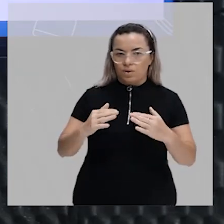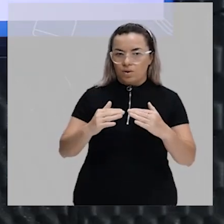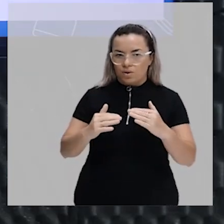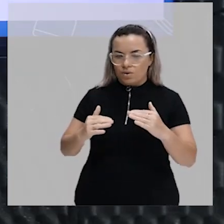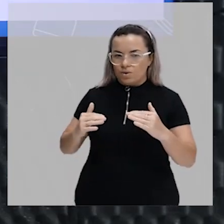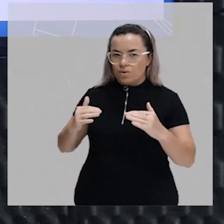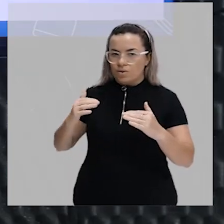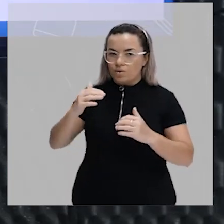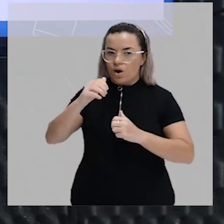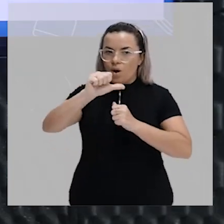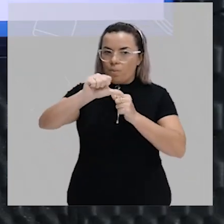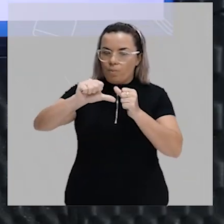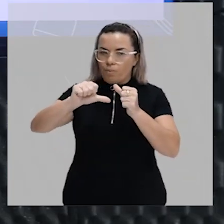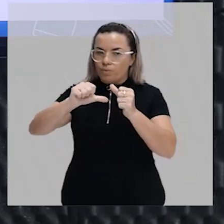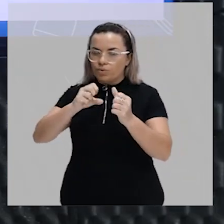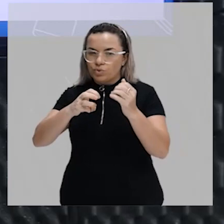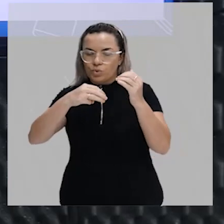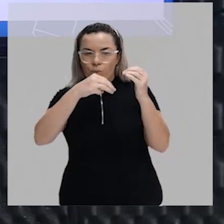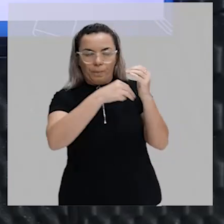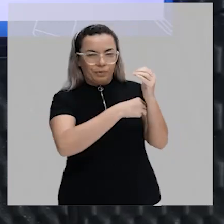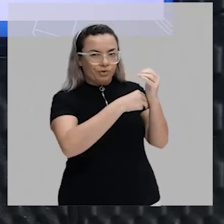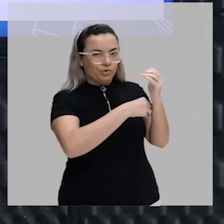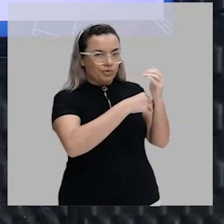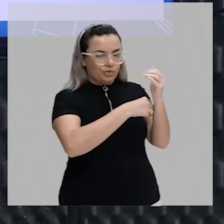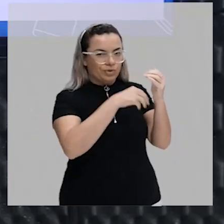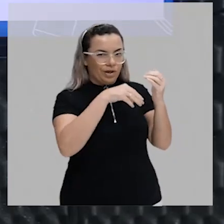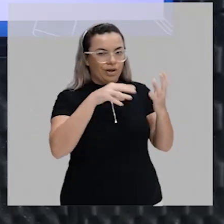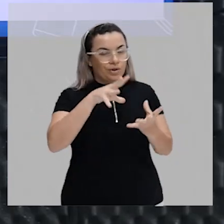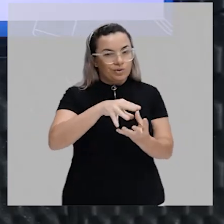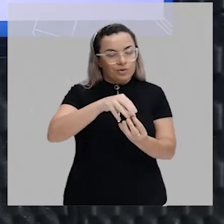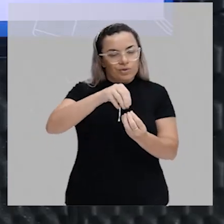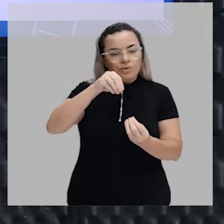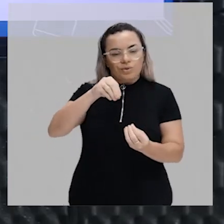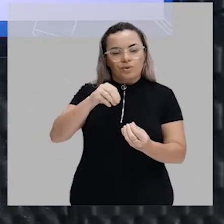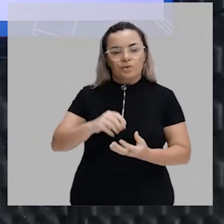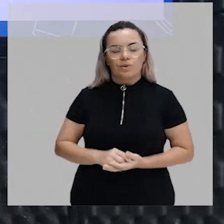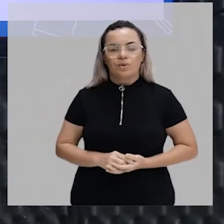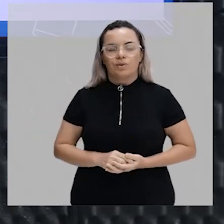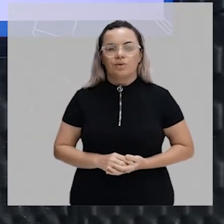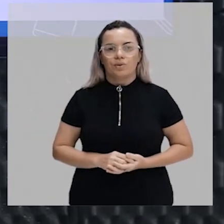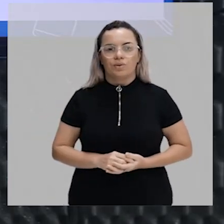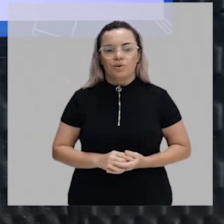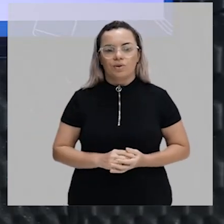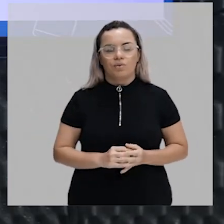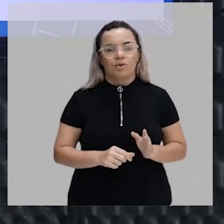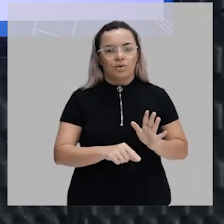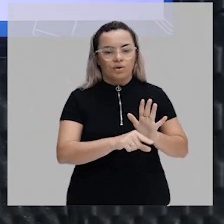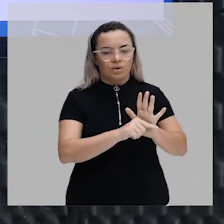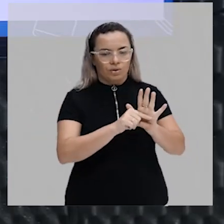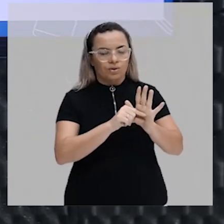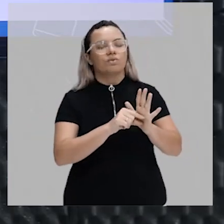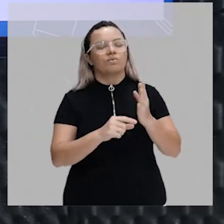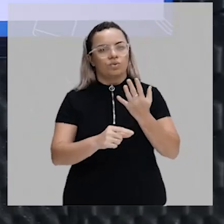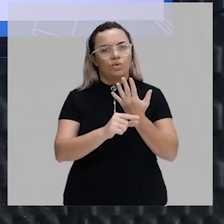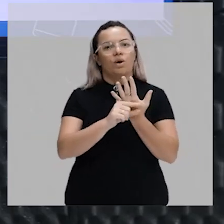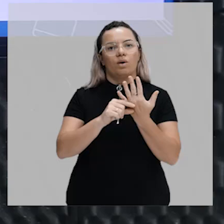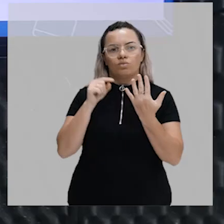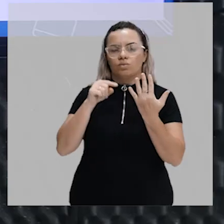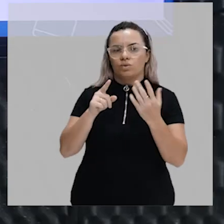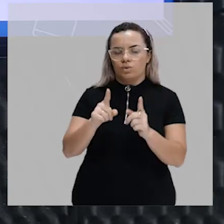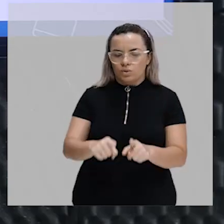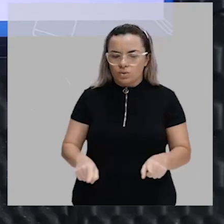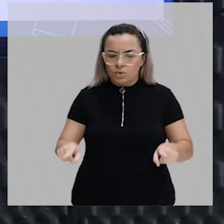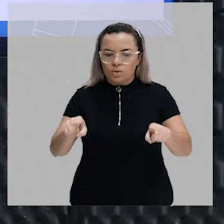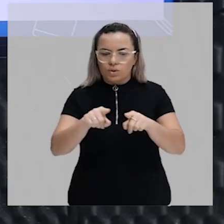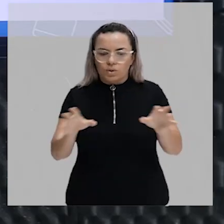transcendental, para um outro lado, para um outro plano, tá bom? É um trecho também de Cruz e Souza. Então, fala de